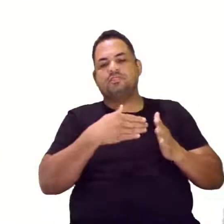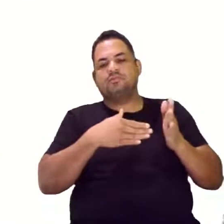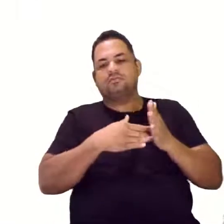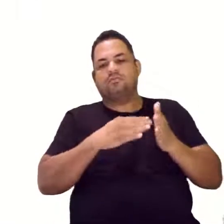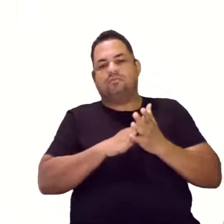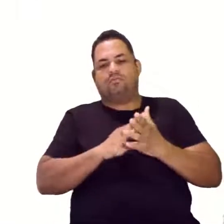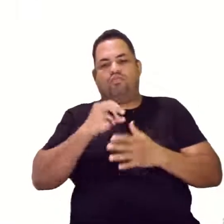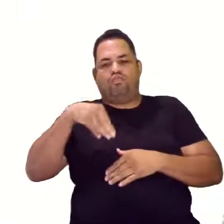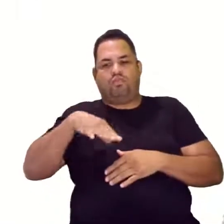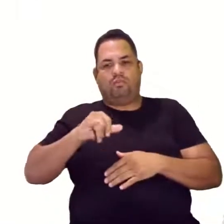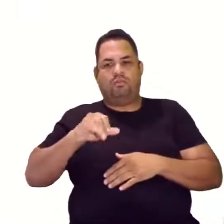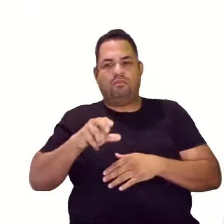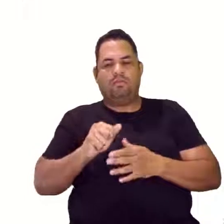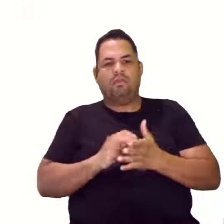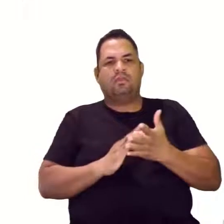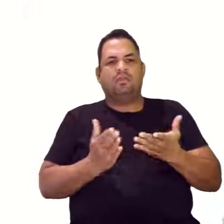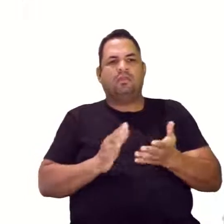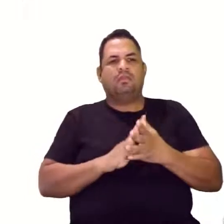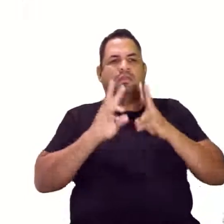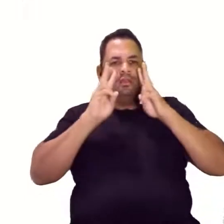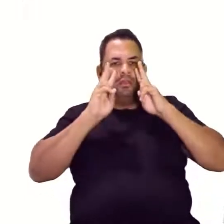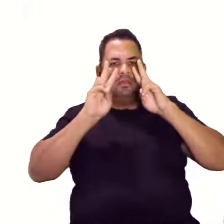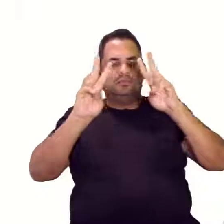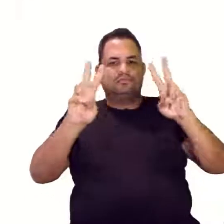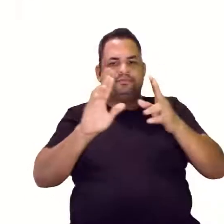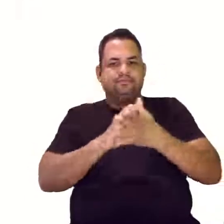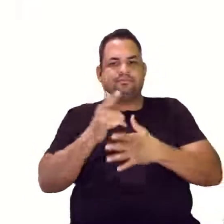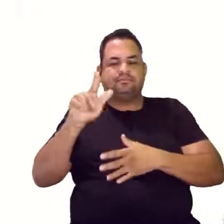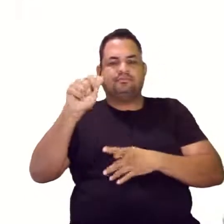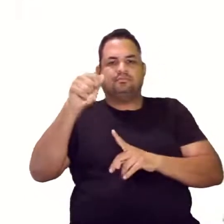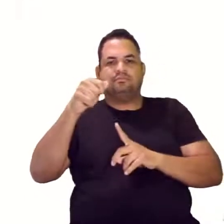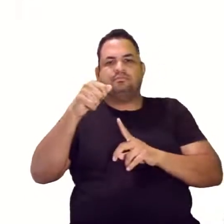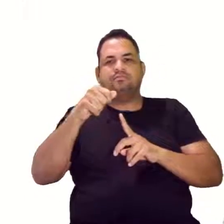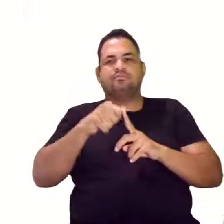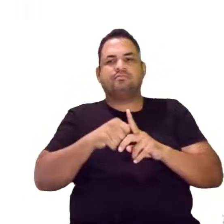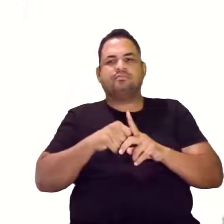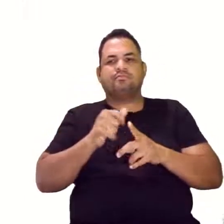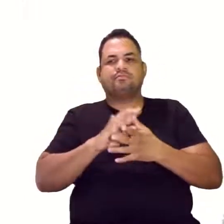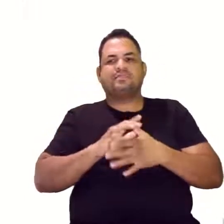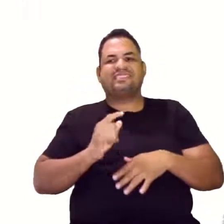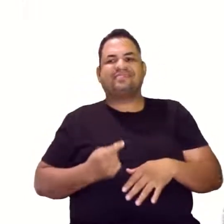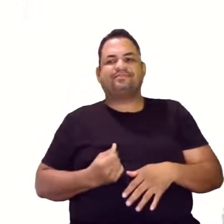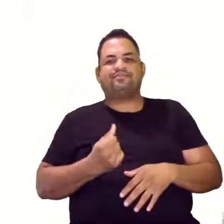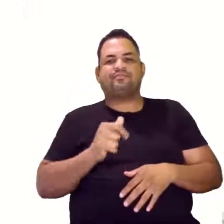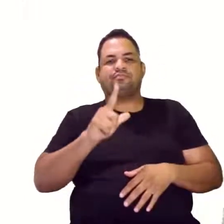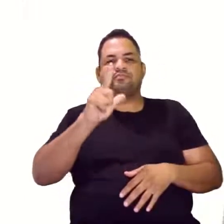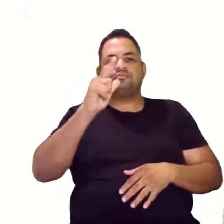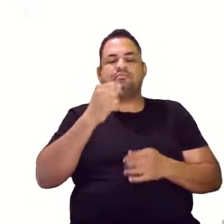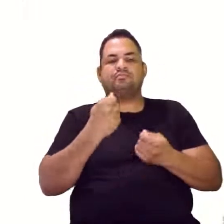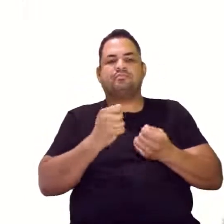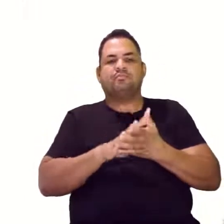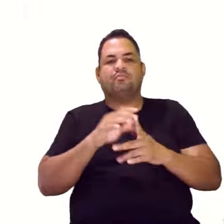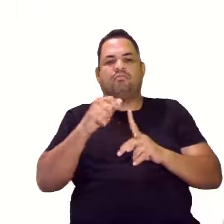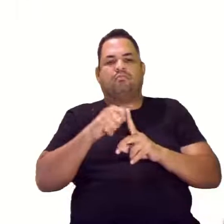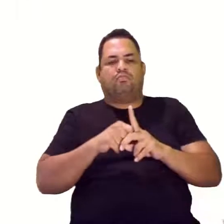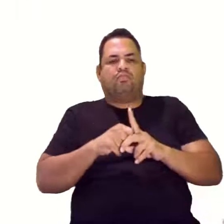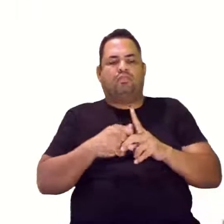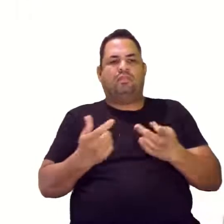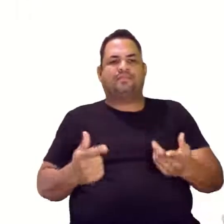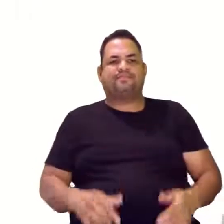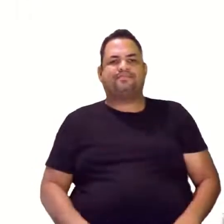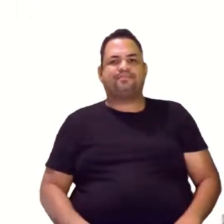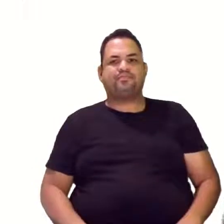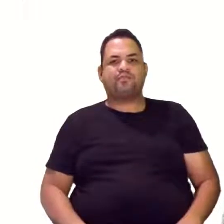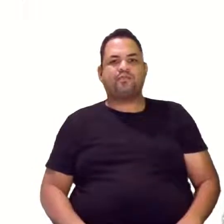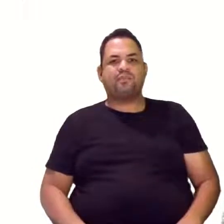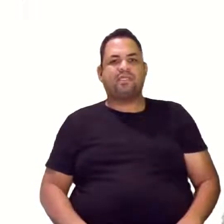é a pergunta? Qual é o comando? A previsão para os próximos meses é que o lucro mensal, aí tem uma jogada